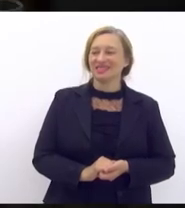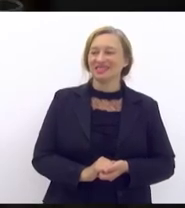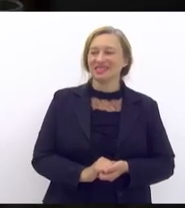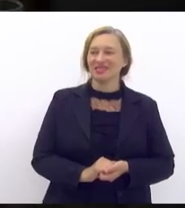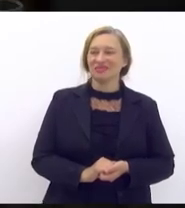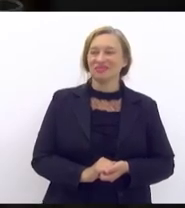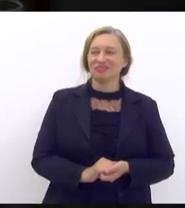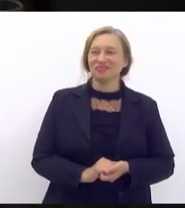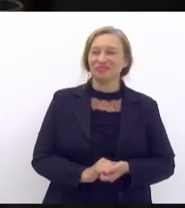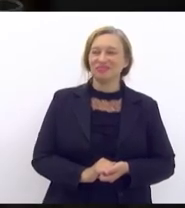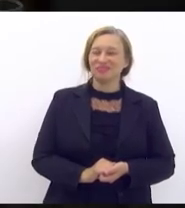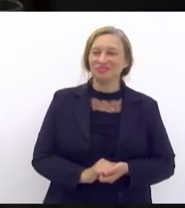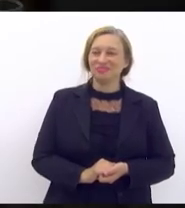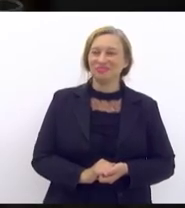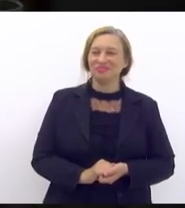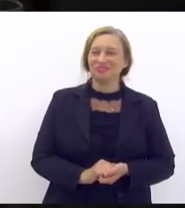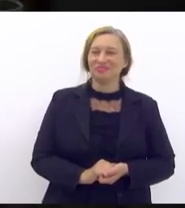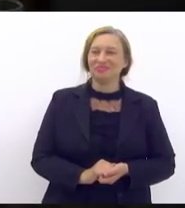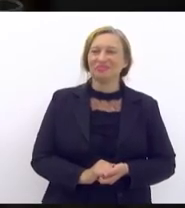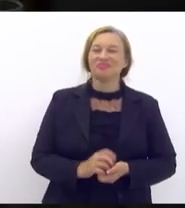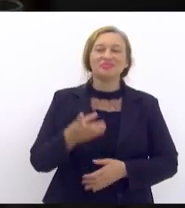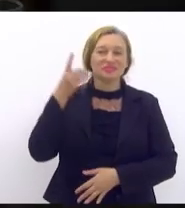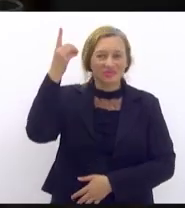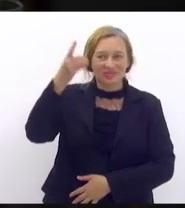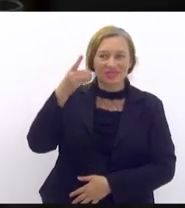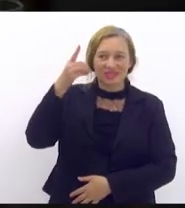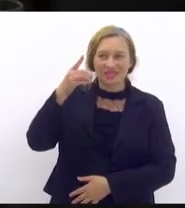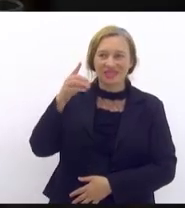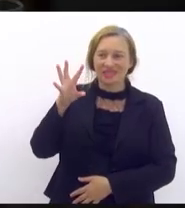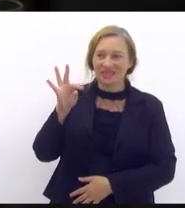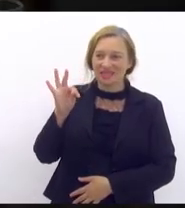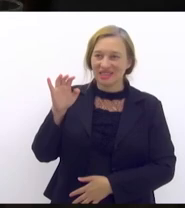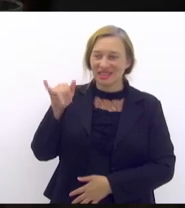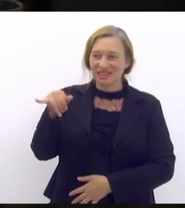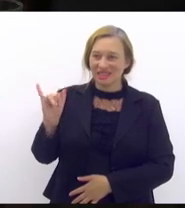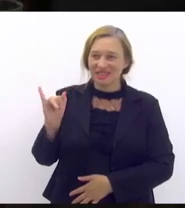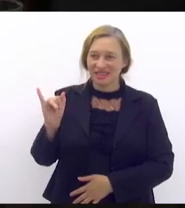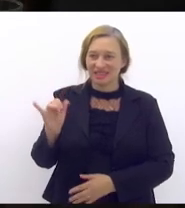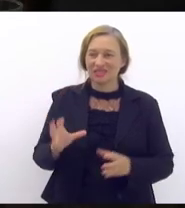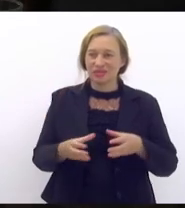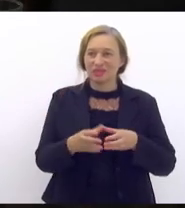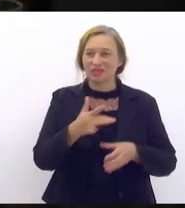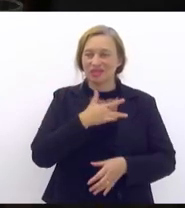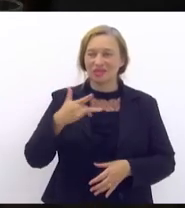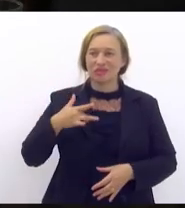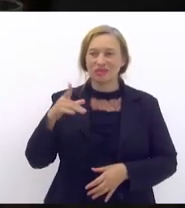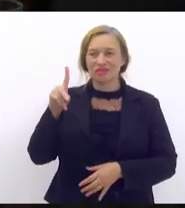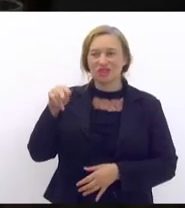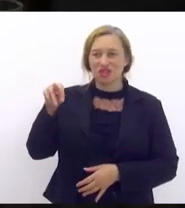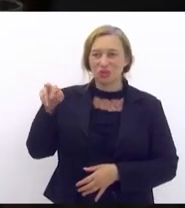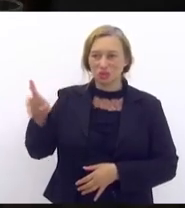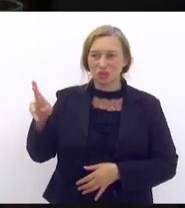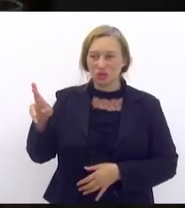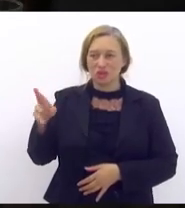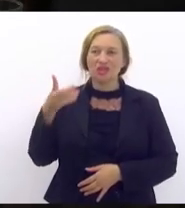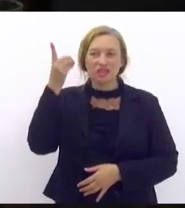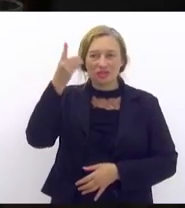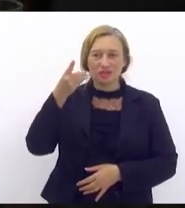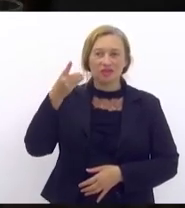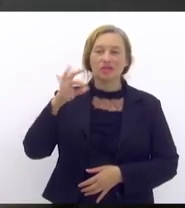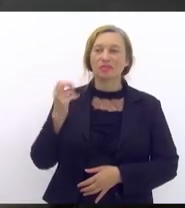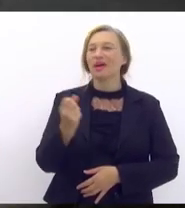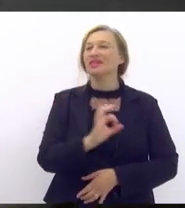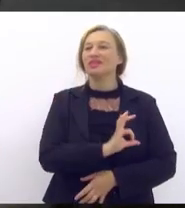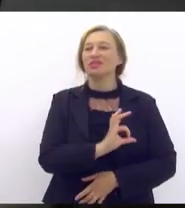Pela Comissão de Saúde, deputado Tande Vieira. Deputado Vitor Júnior. Deputada